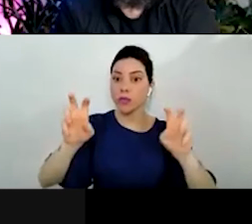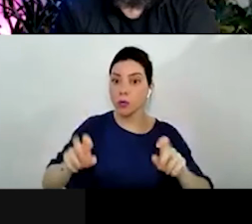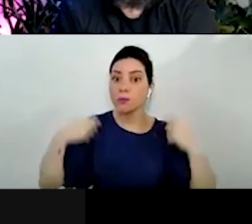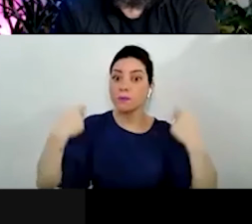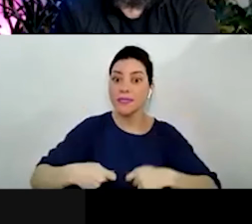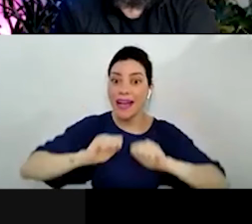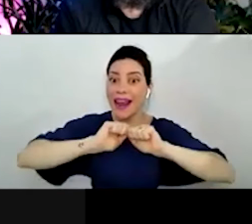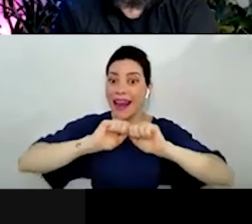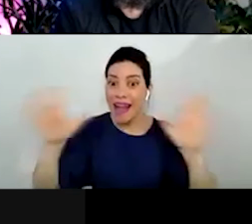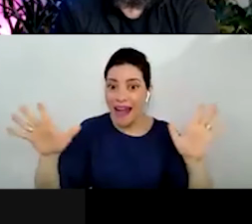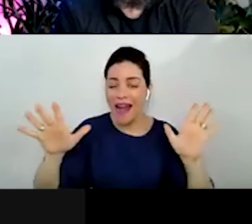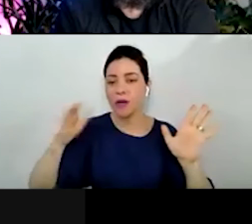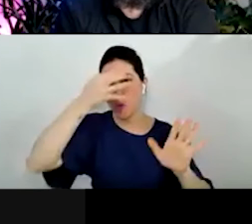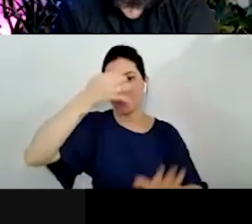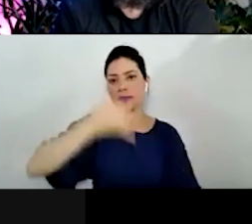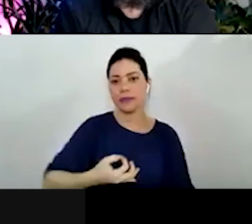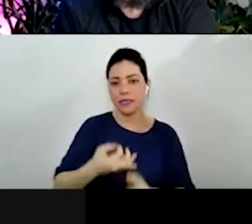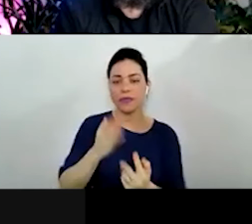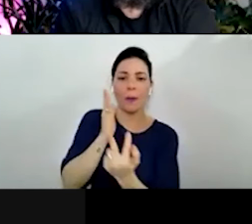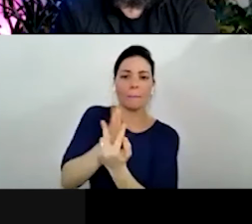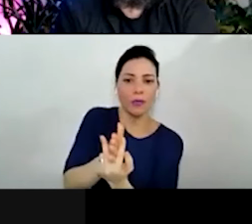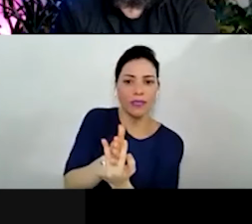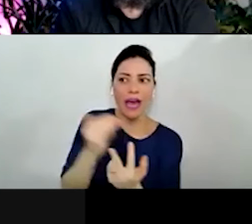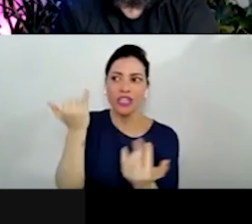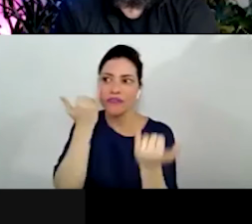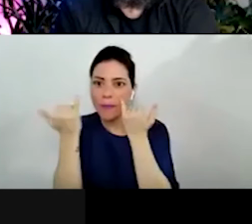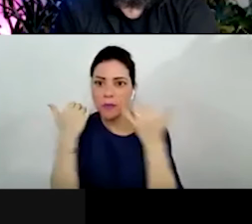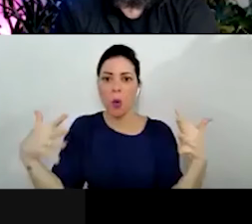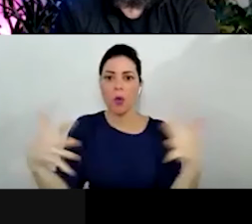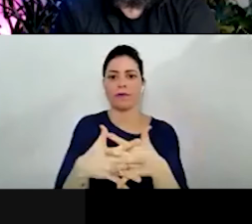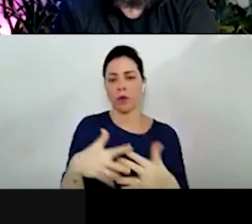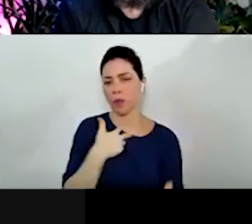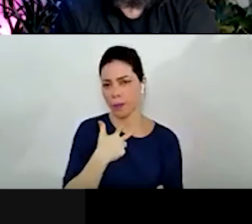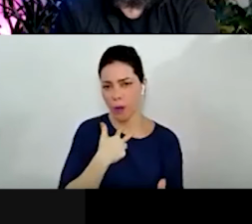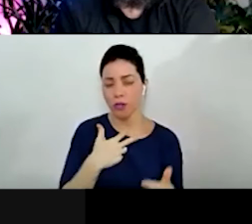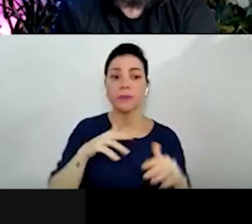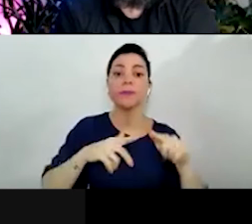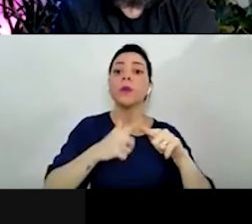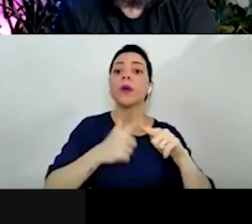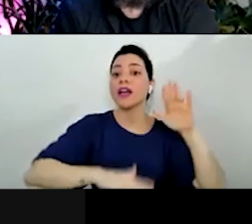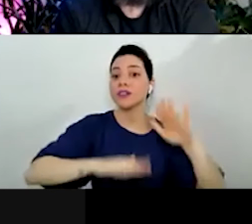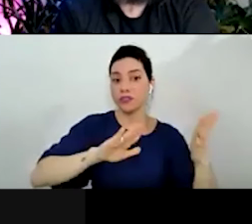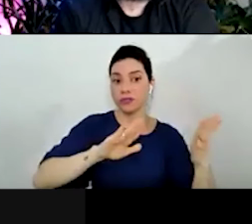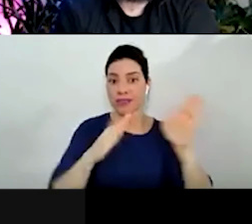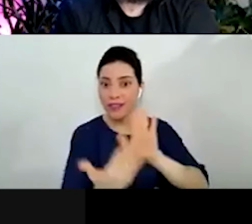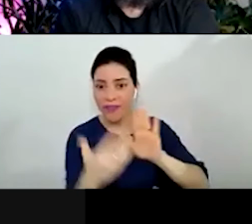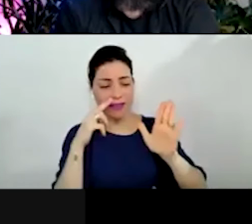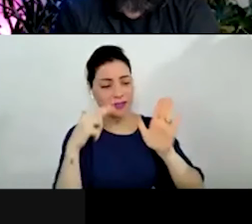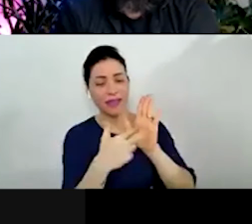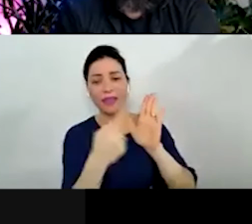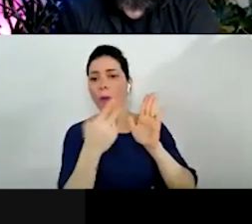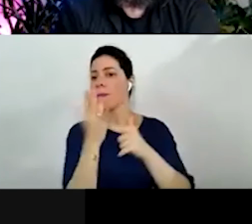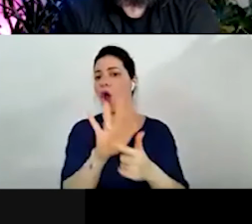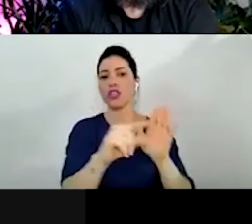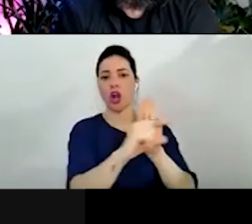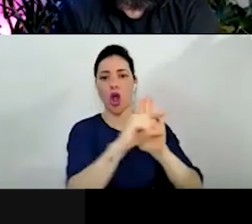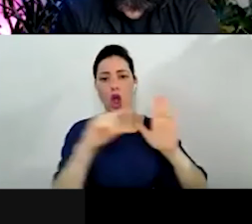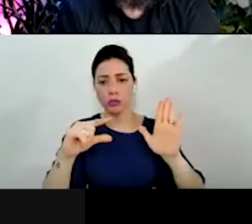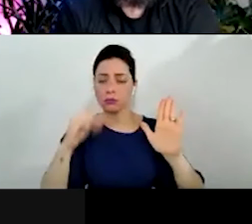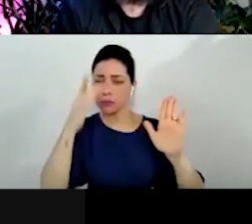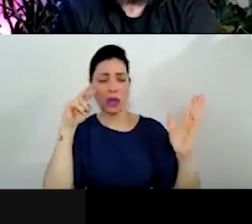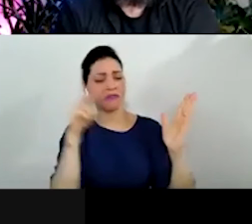porque às vezes quando você ouve as informações os elementos na interface não tem rótulos visualmente falando parece que está ok para